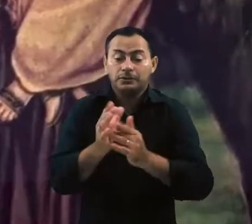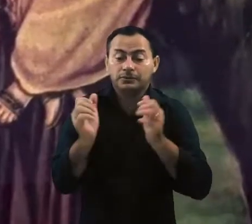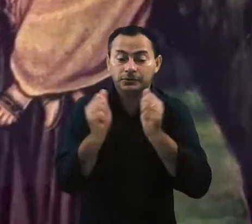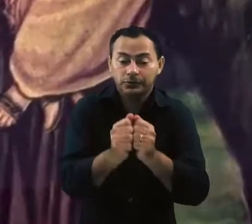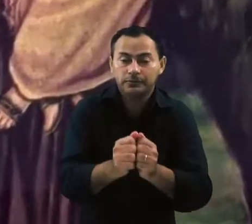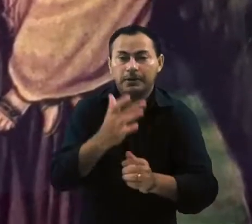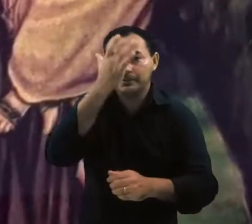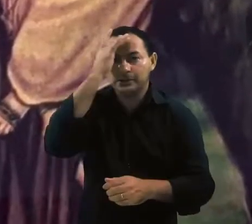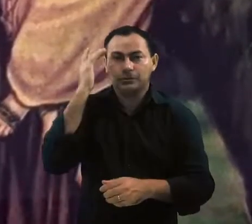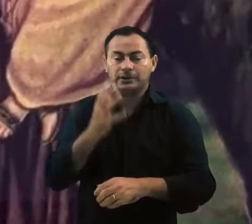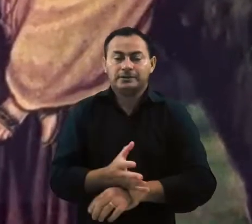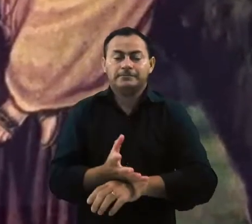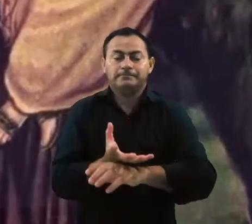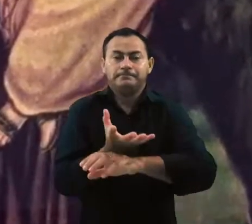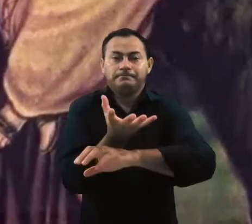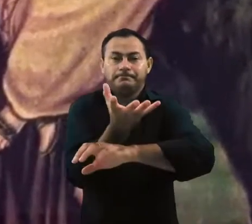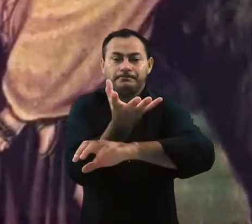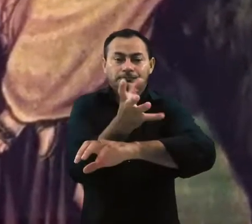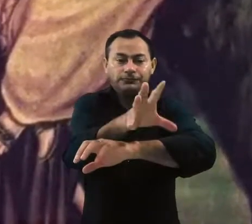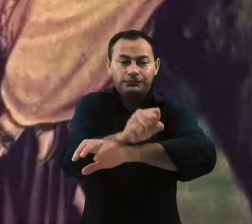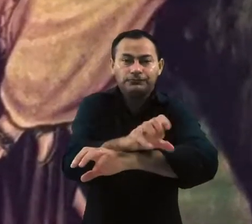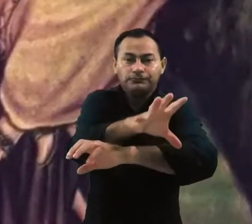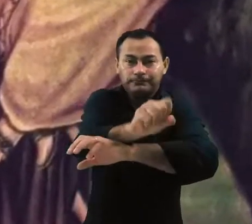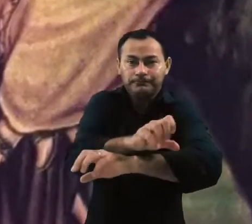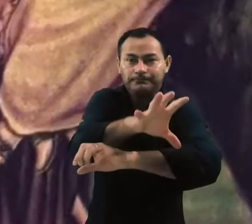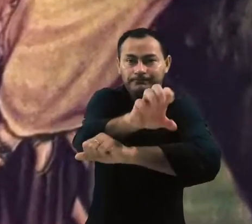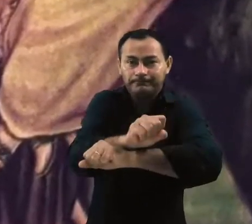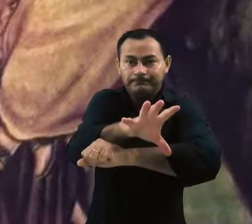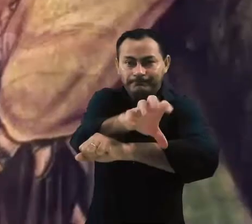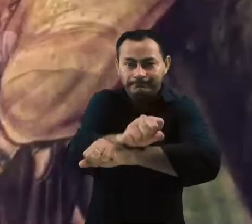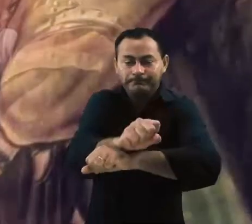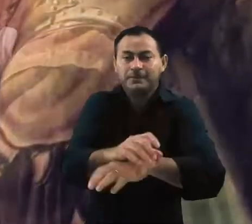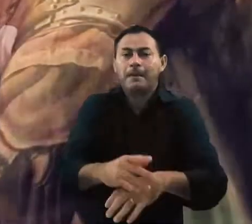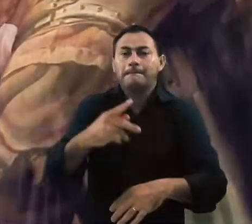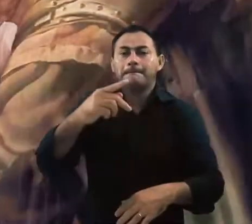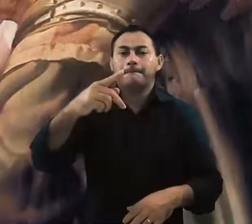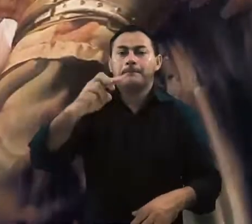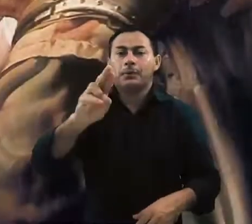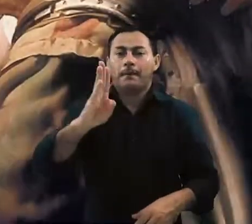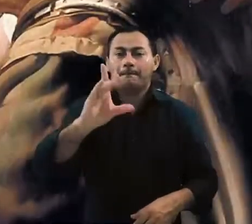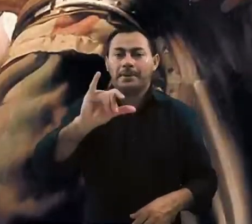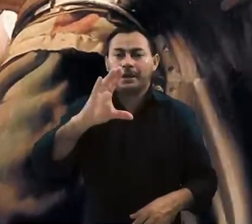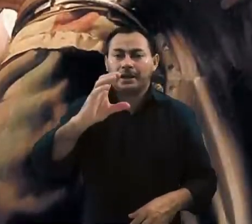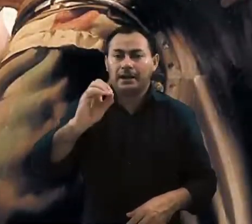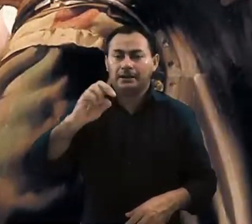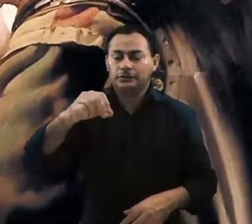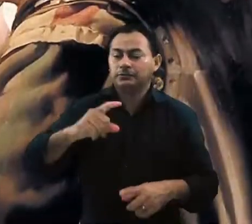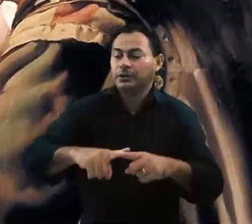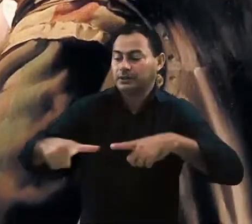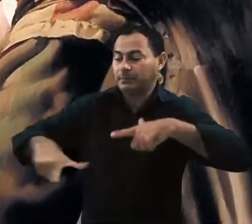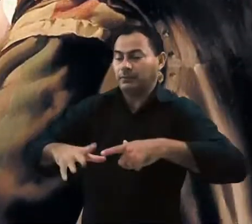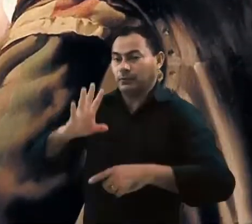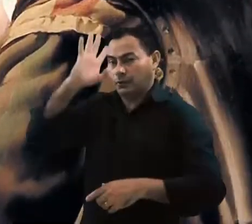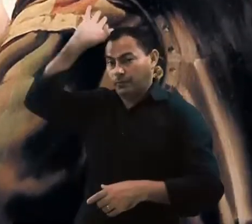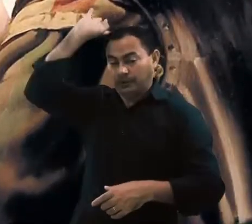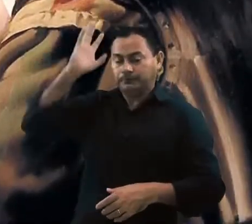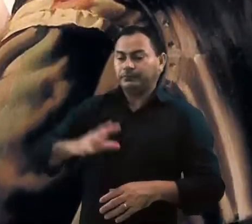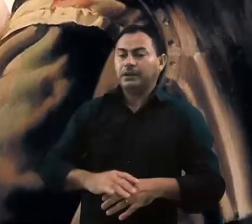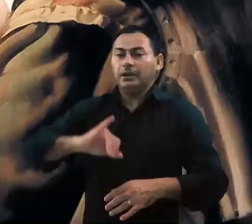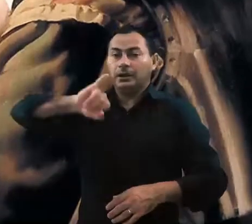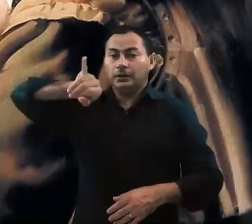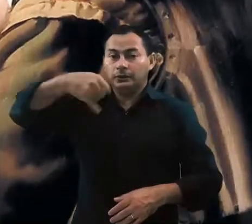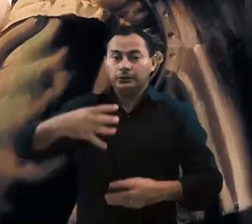o que acontece é que os publicanos pertenciam a uma classe específica de pecadores eles trabalhavam para os romanos